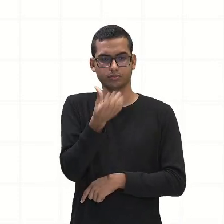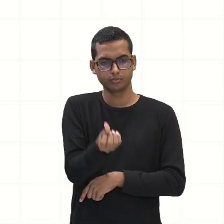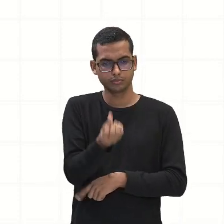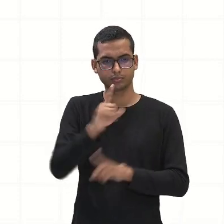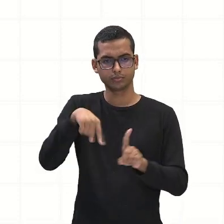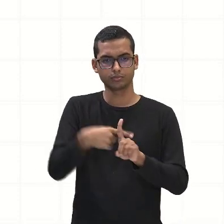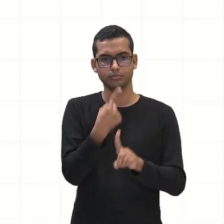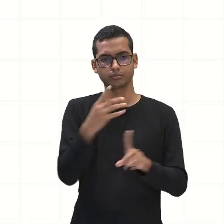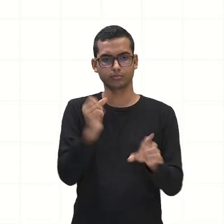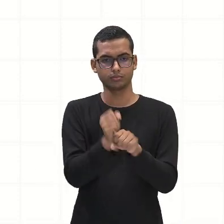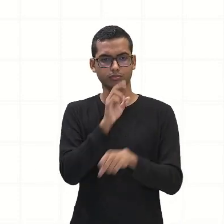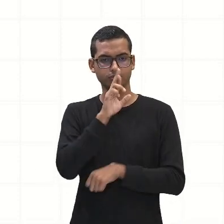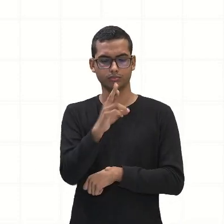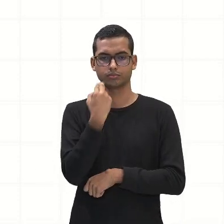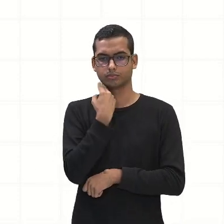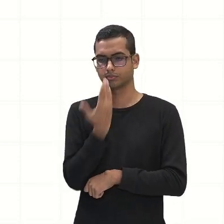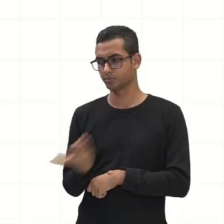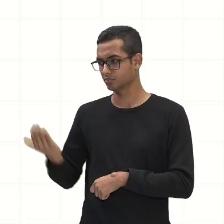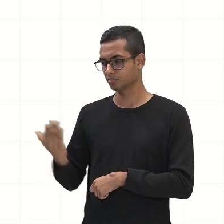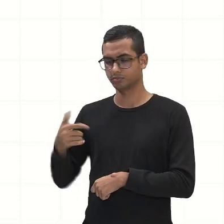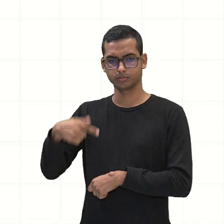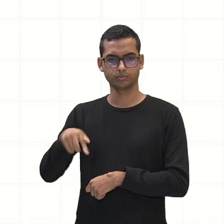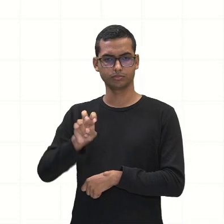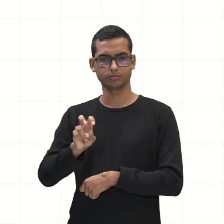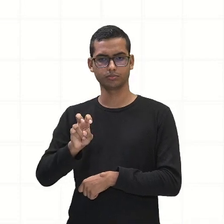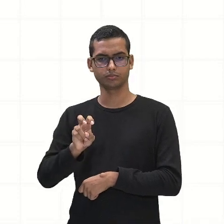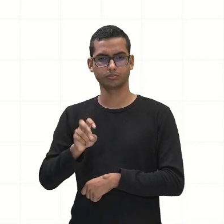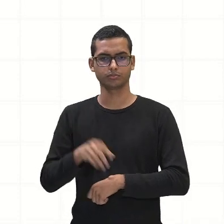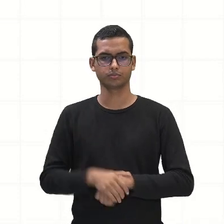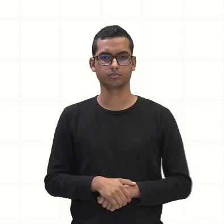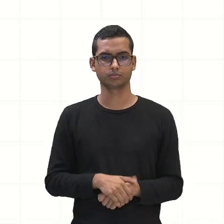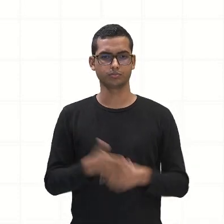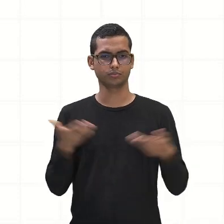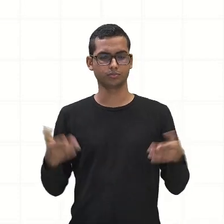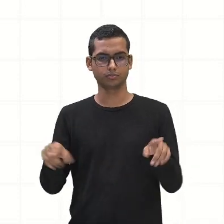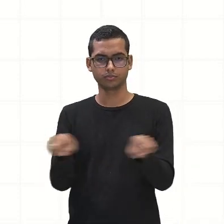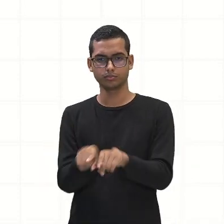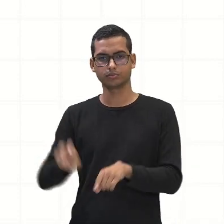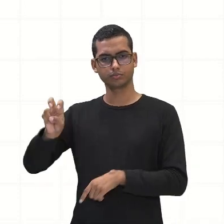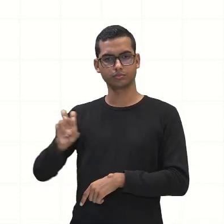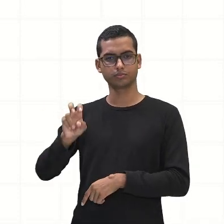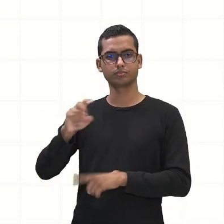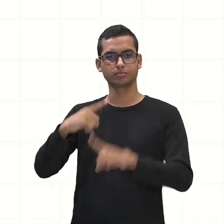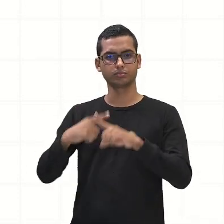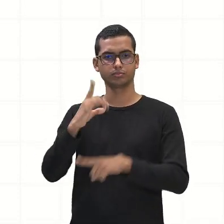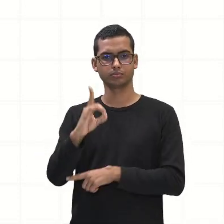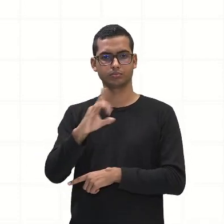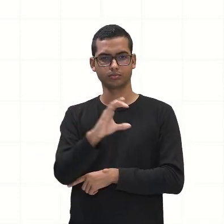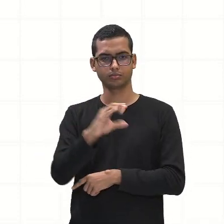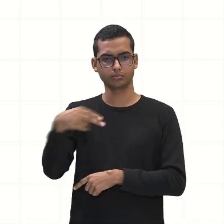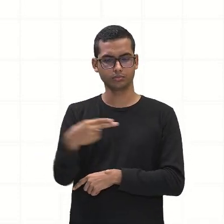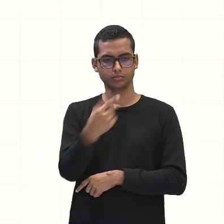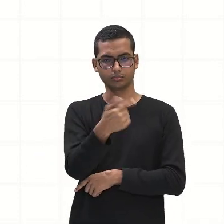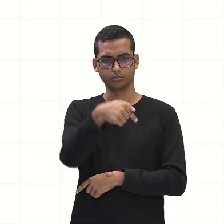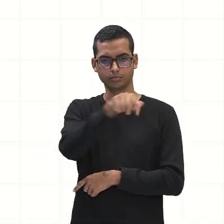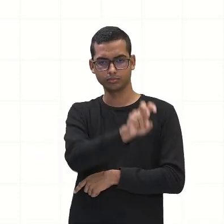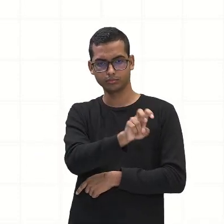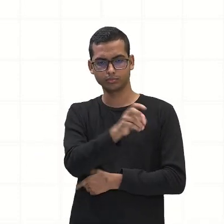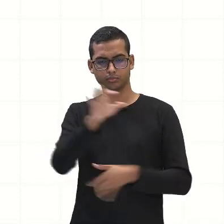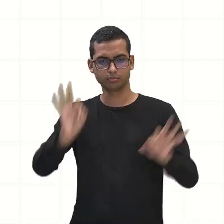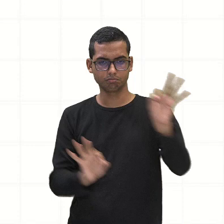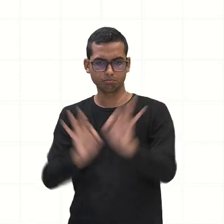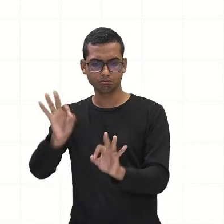igual a 75. Logo, o DC vai ser igual a 75 dividido